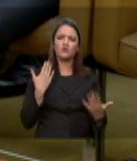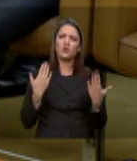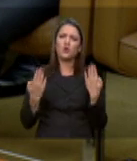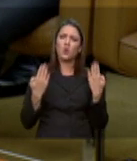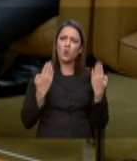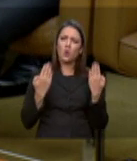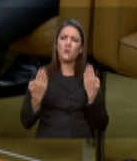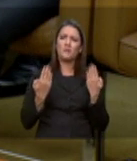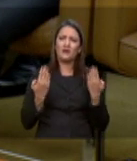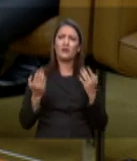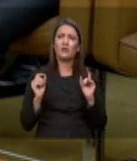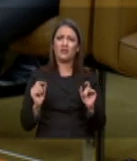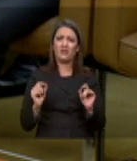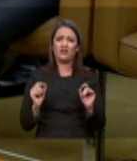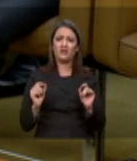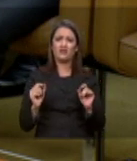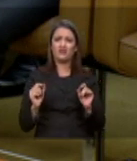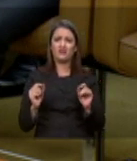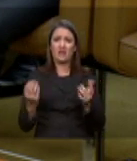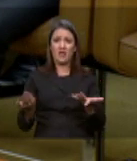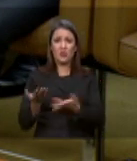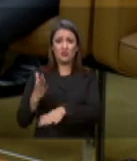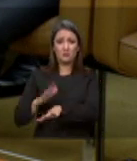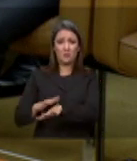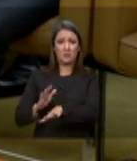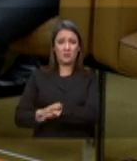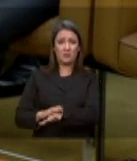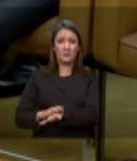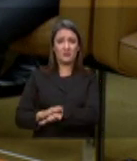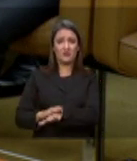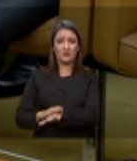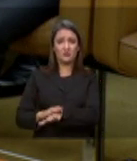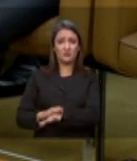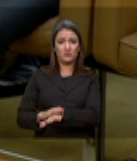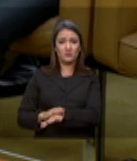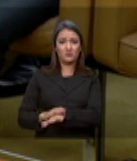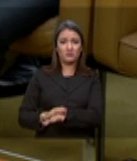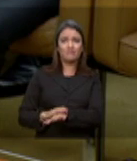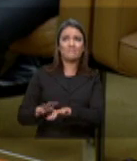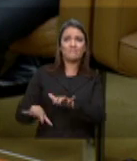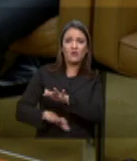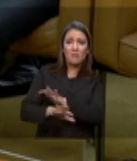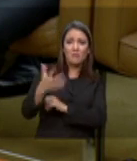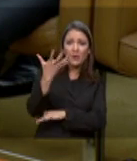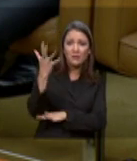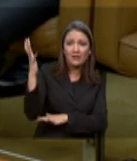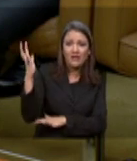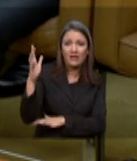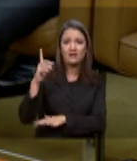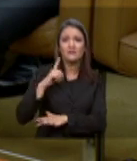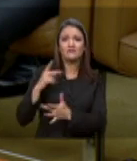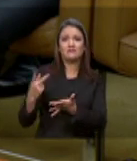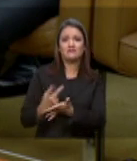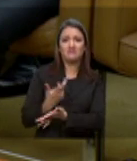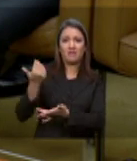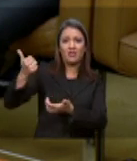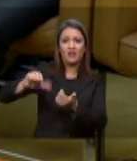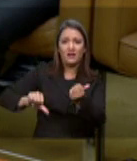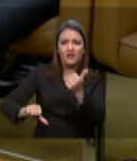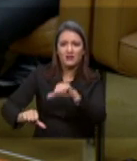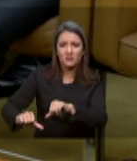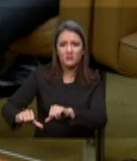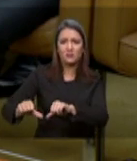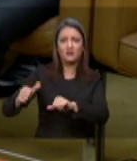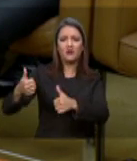essa degradação da questão ambiental do